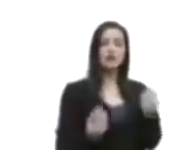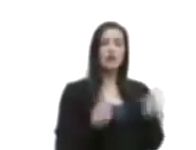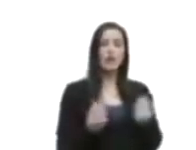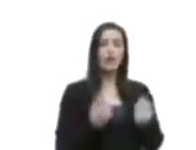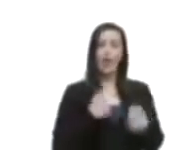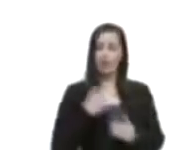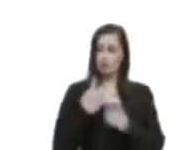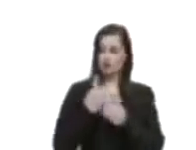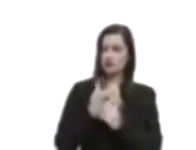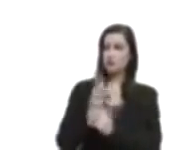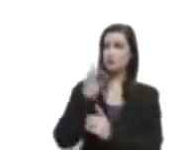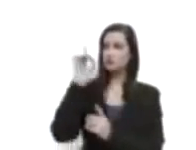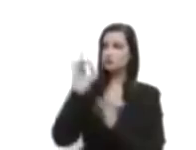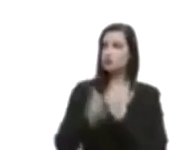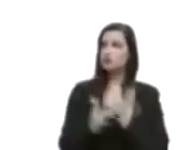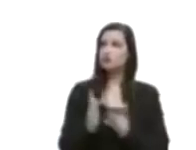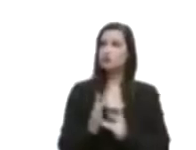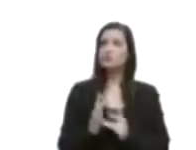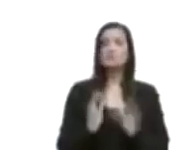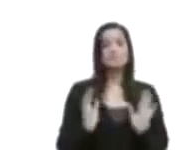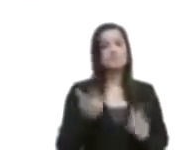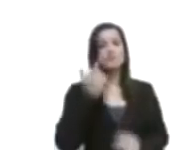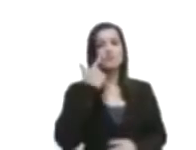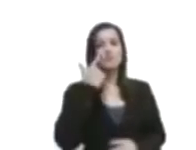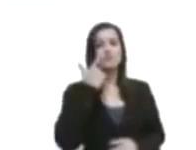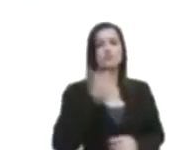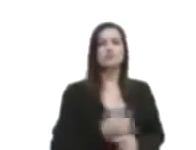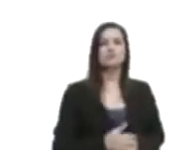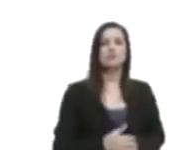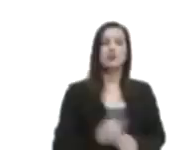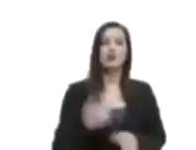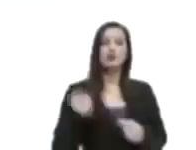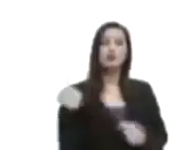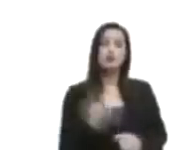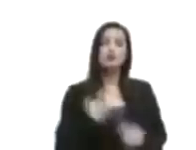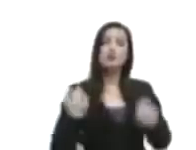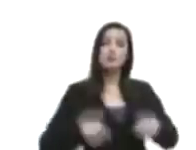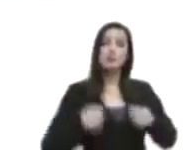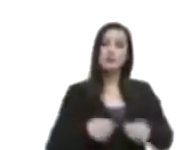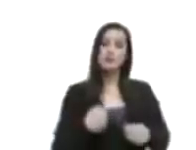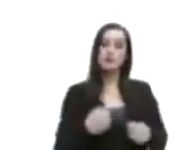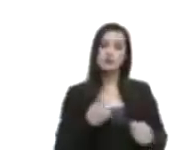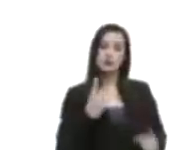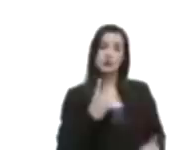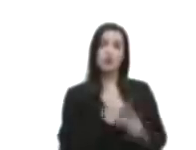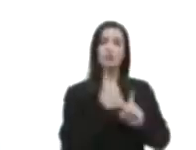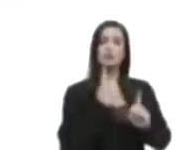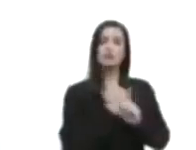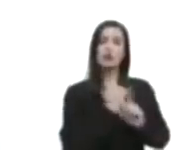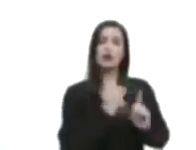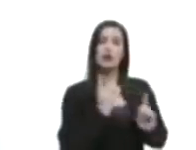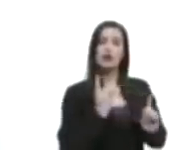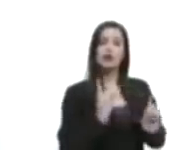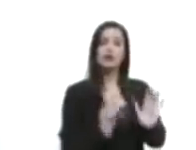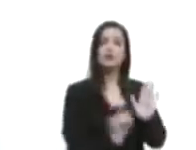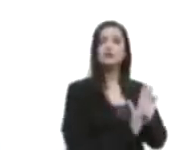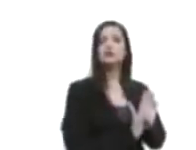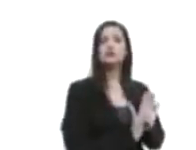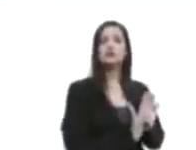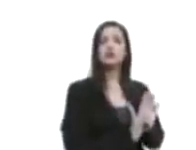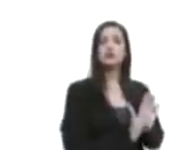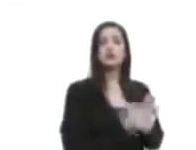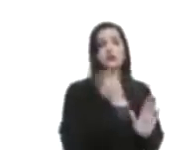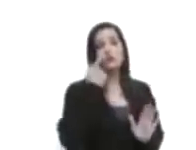a nossa verdadeira identidade. Nós temos que nos identificarmos à luz da Bíblia